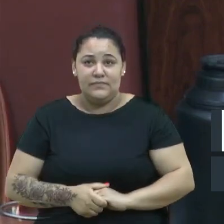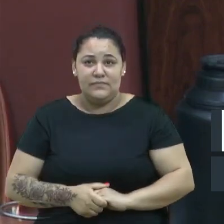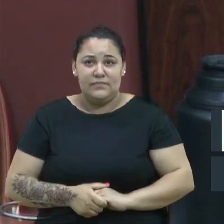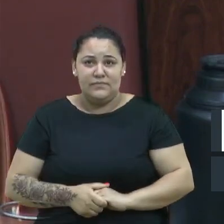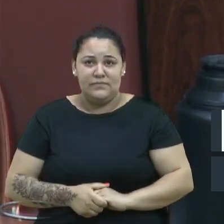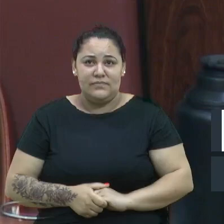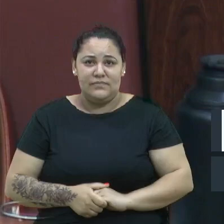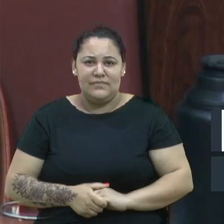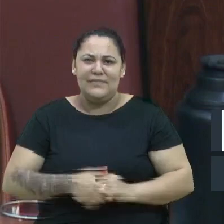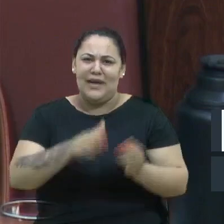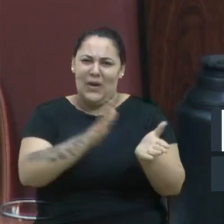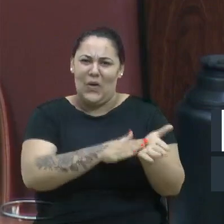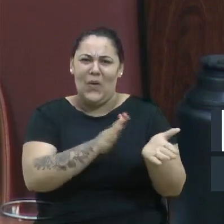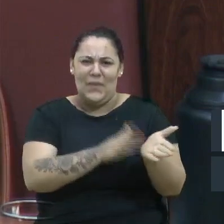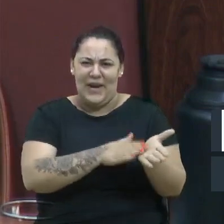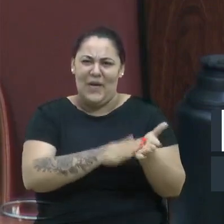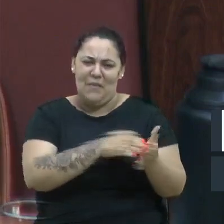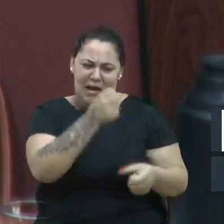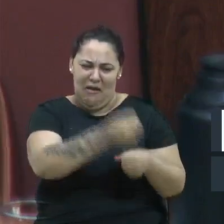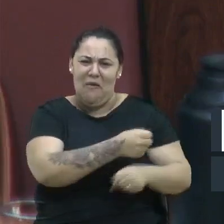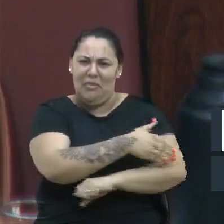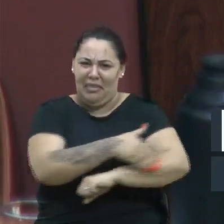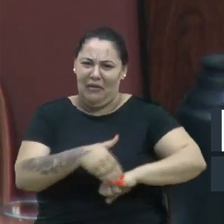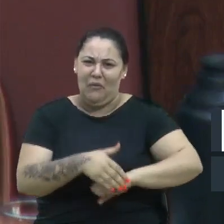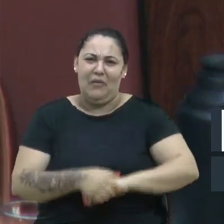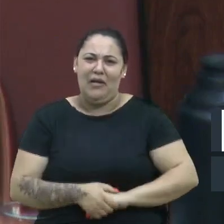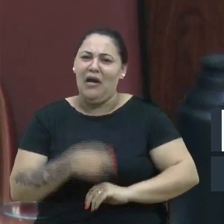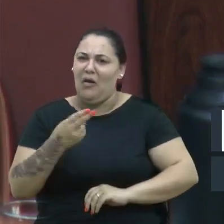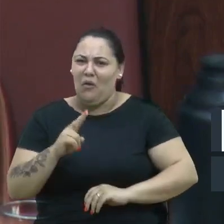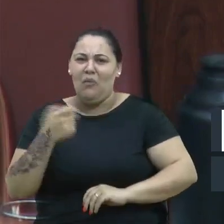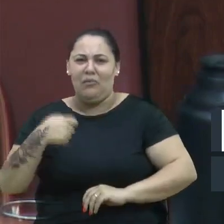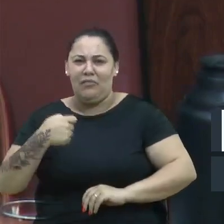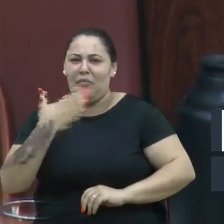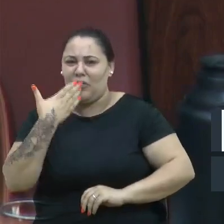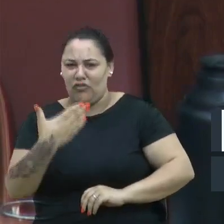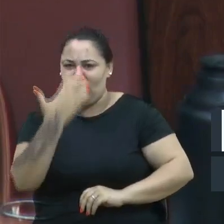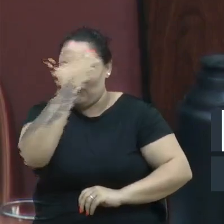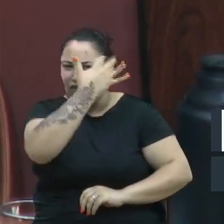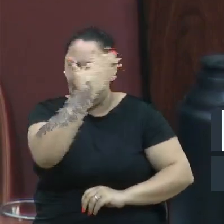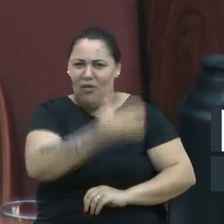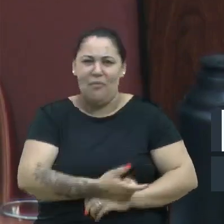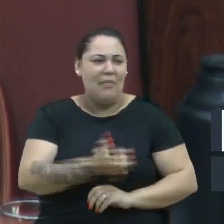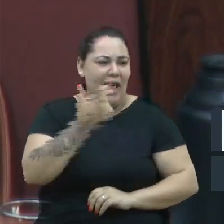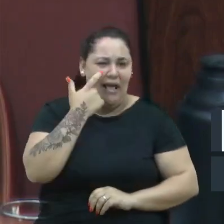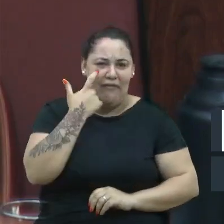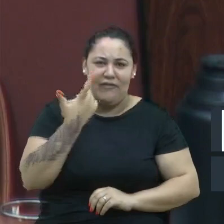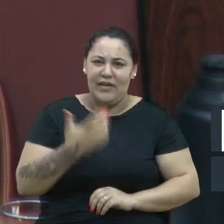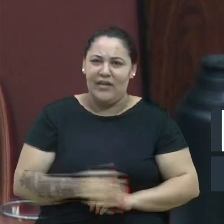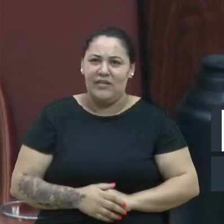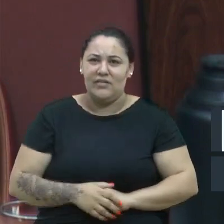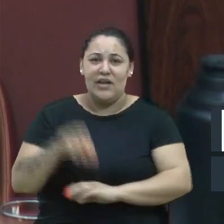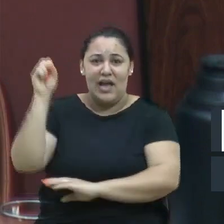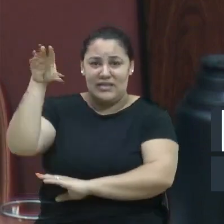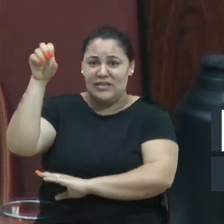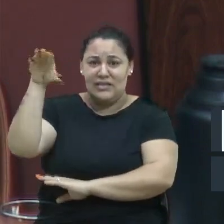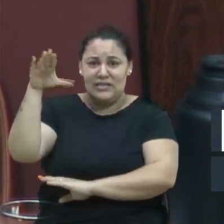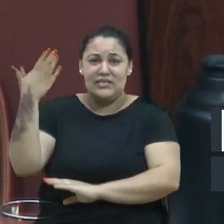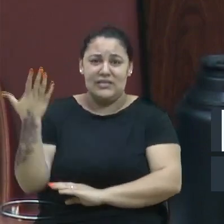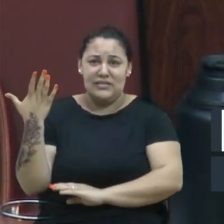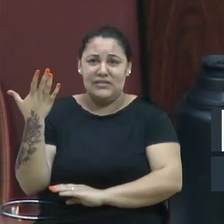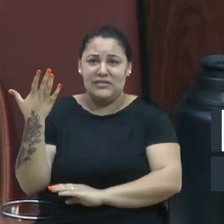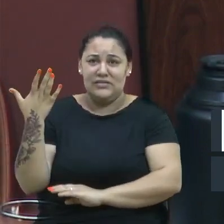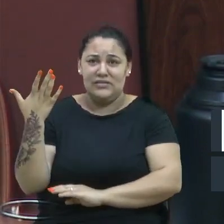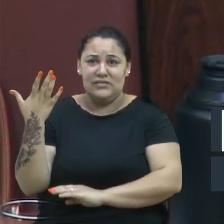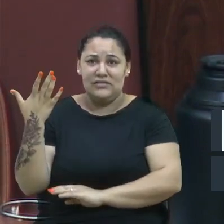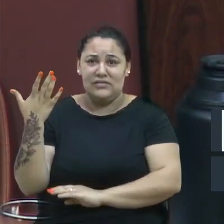para cobrar uma fresa, ou eu vou ter que pedir para o prefeito para ver a sinalização do Altos do